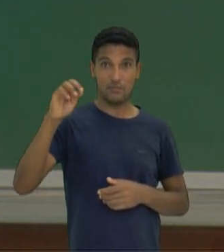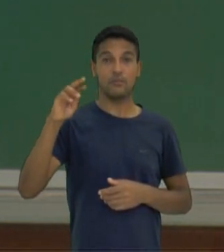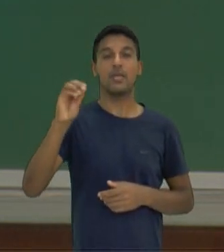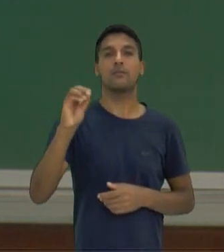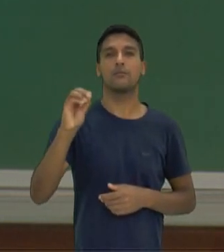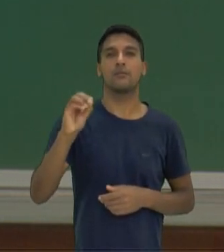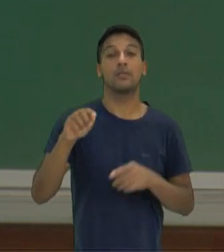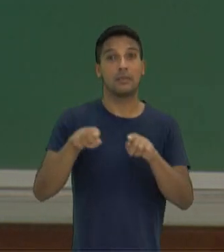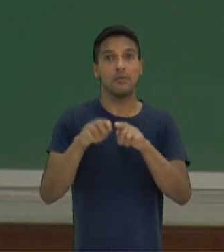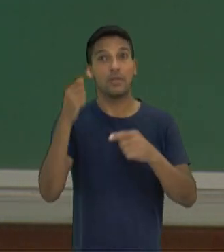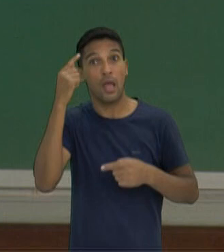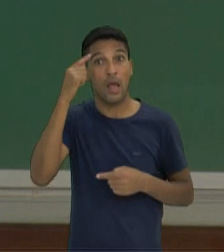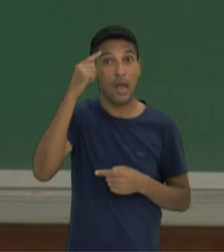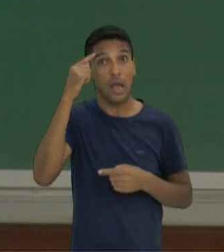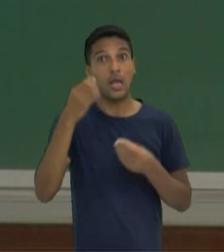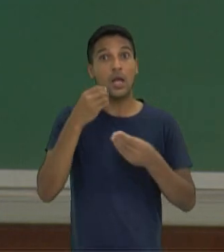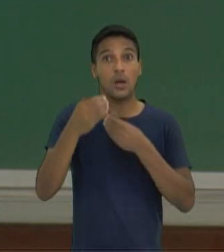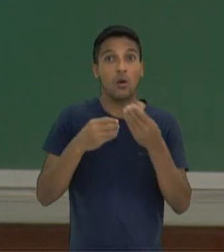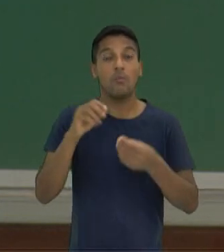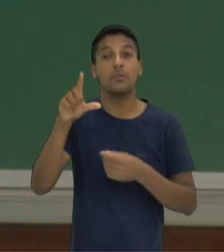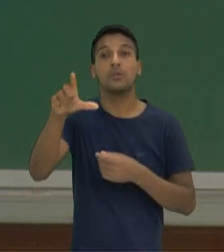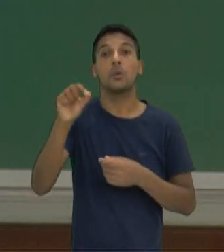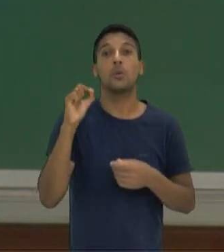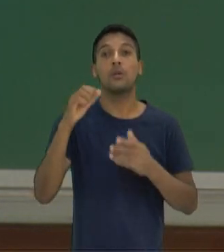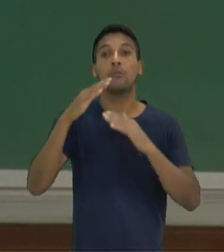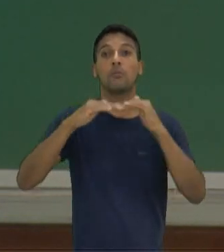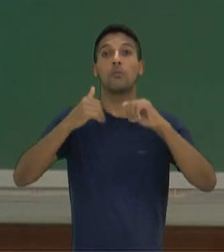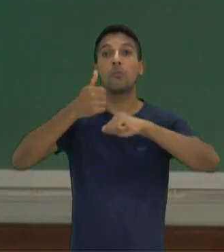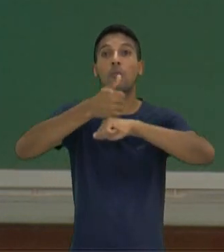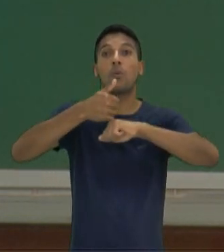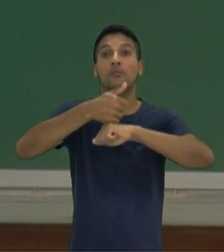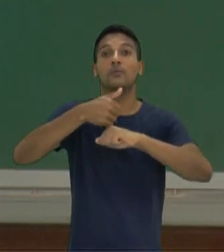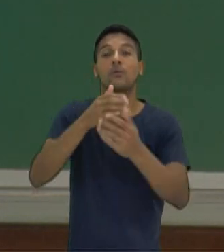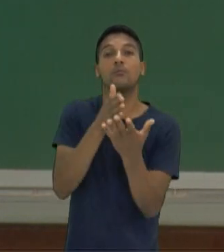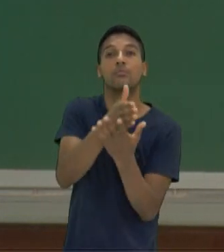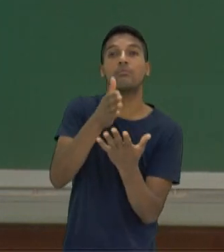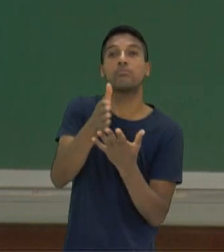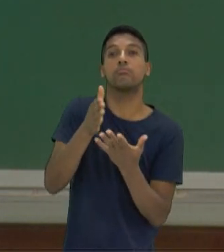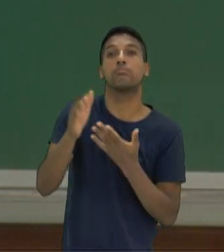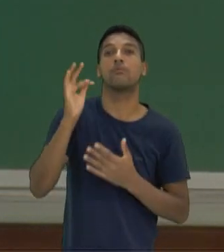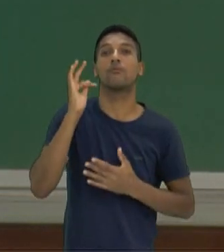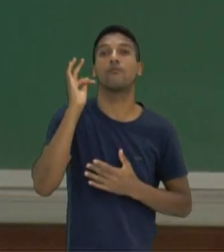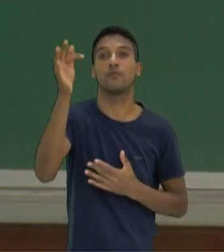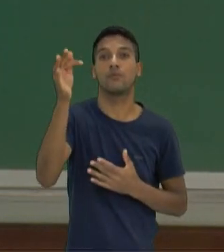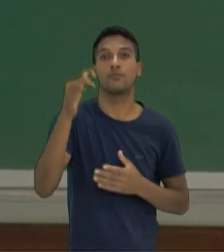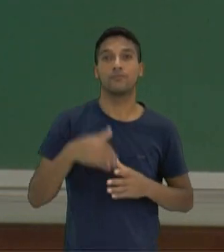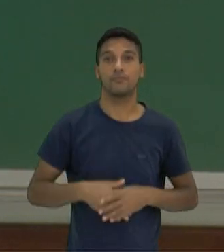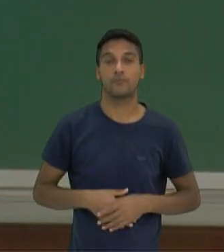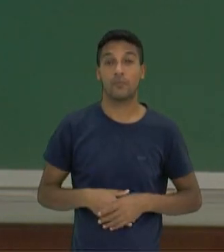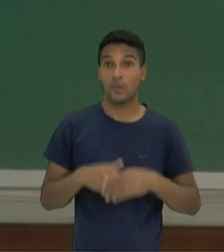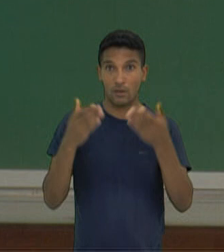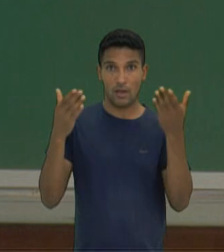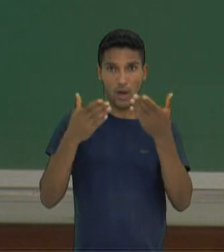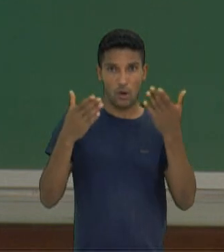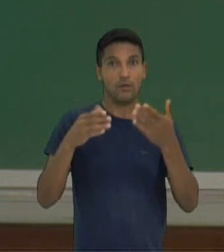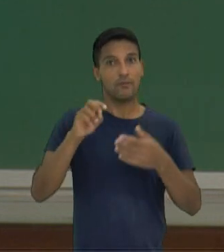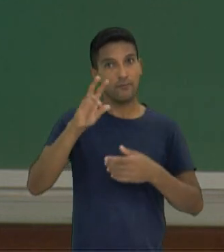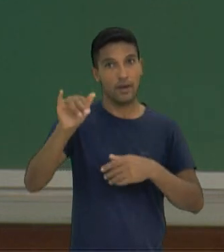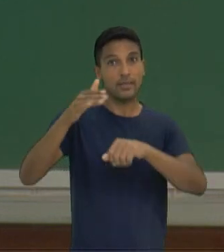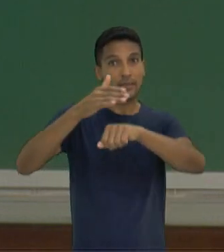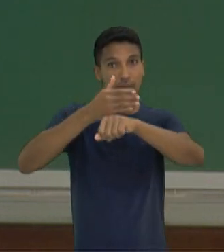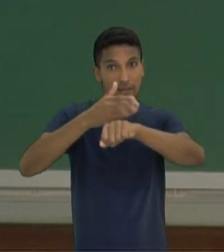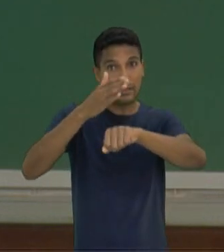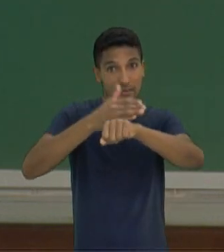carreira seguir no futuro. Agora nós vamos trabalhar sobre a produção, o planejamento de uma entrevista. Então